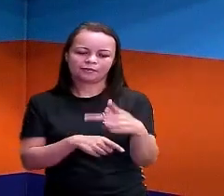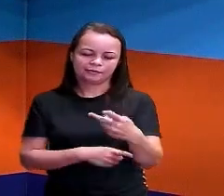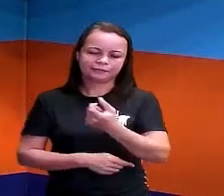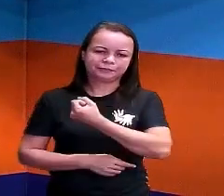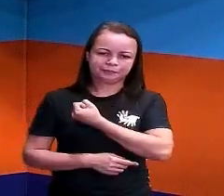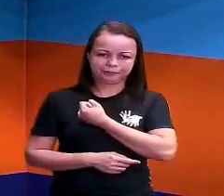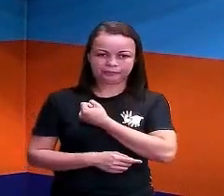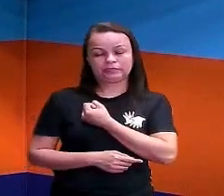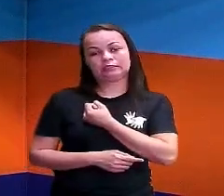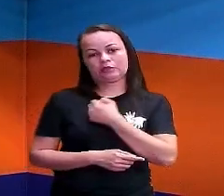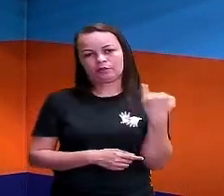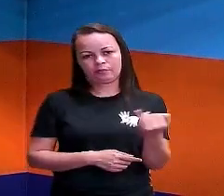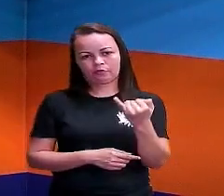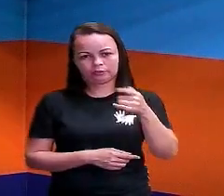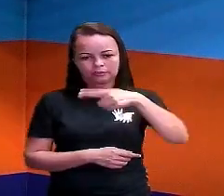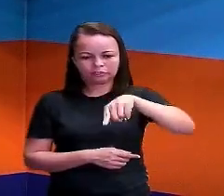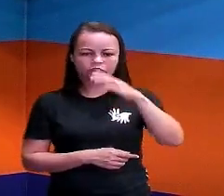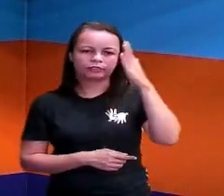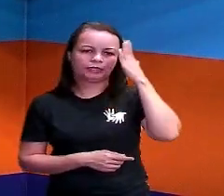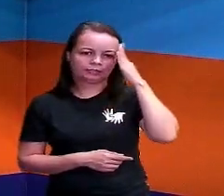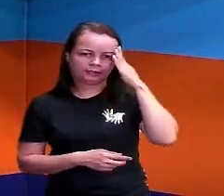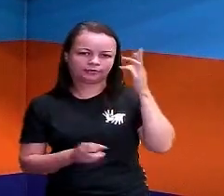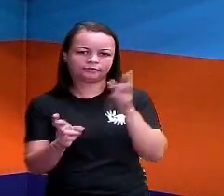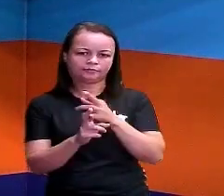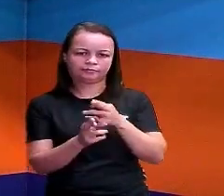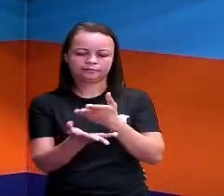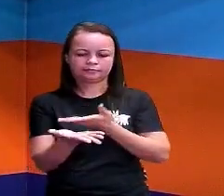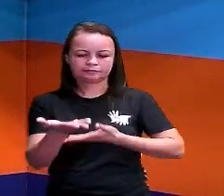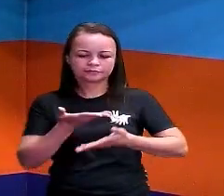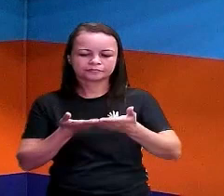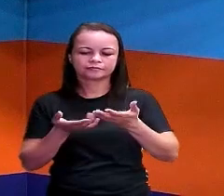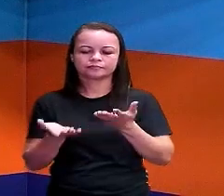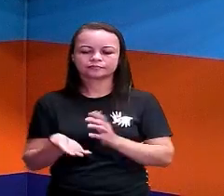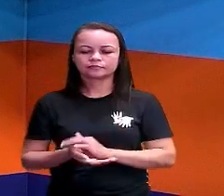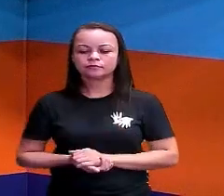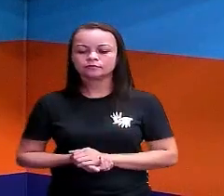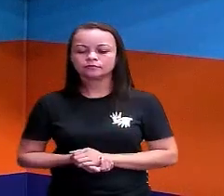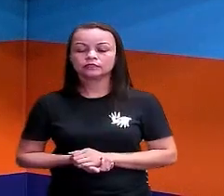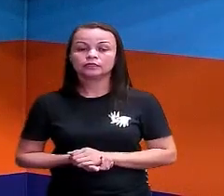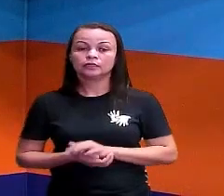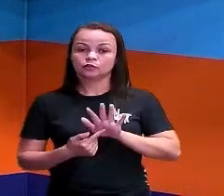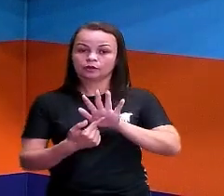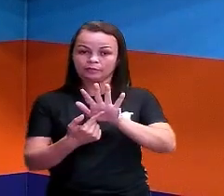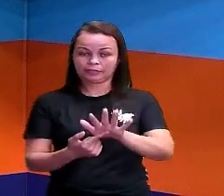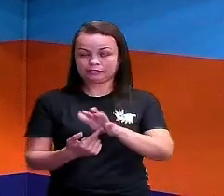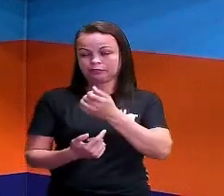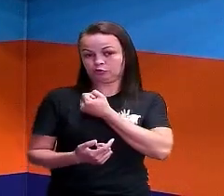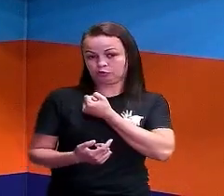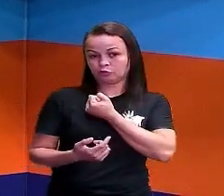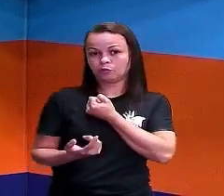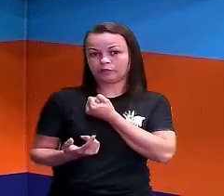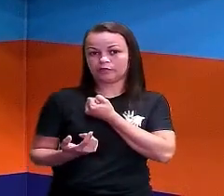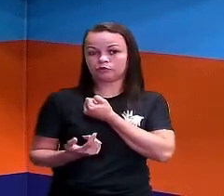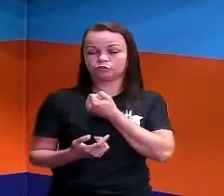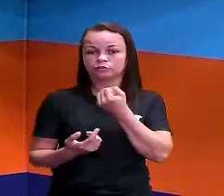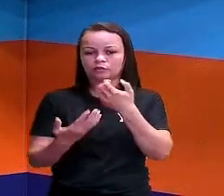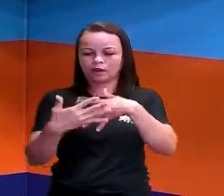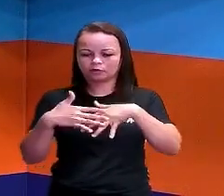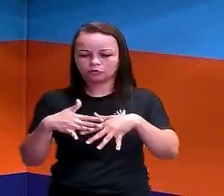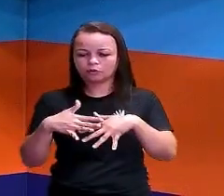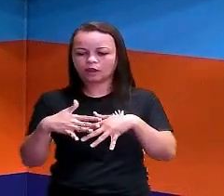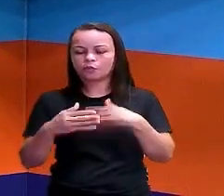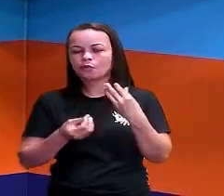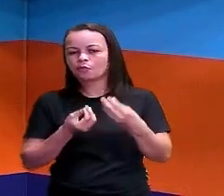essa relação. Então, representamos os números naturais da seguinte forma: toda vez que eu pensar no conjunto dos números